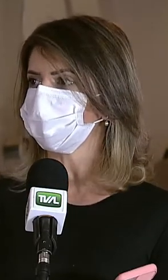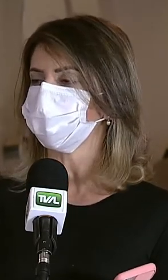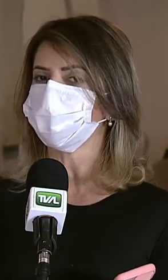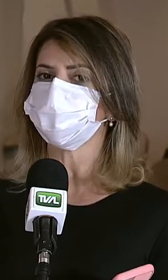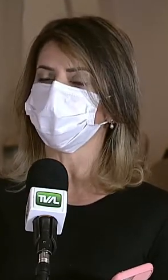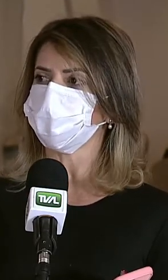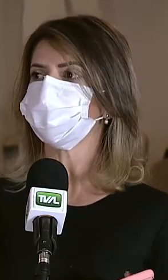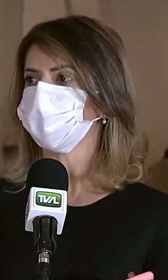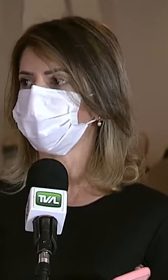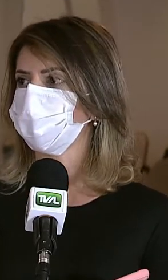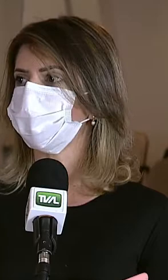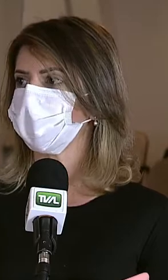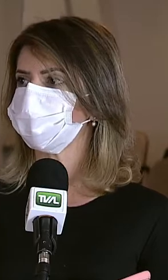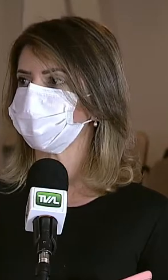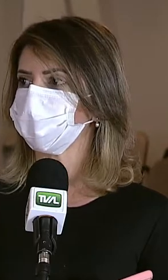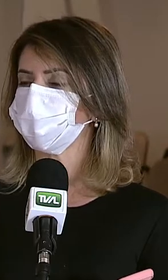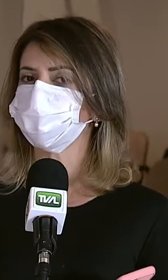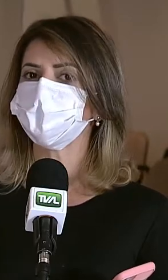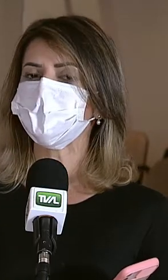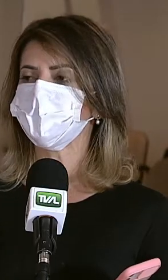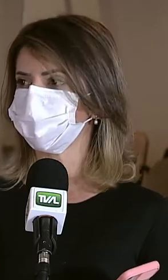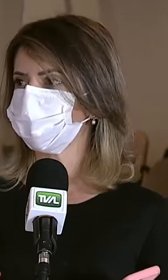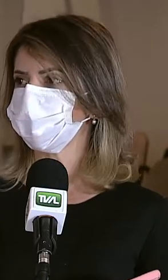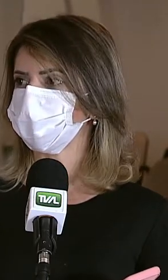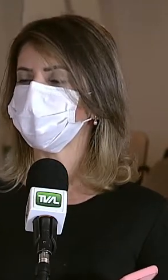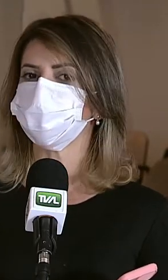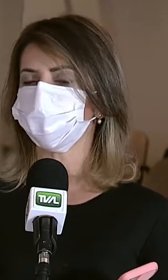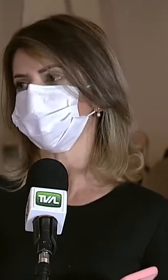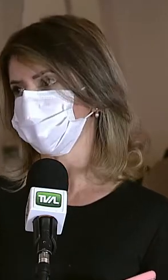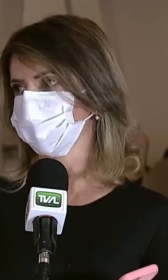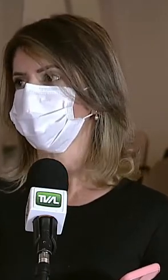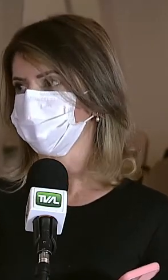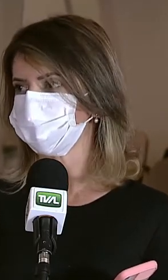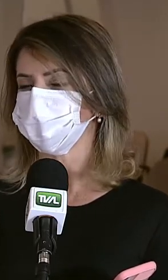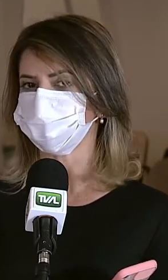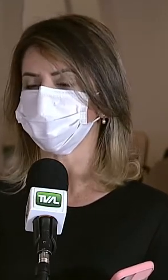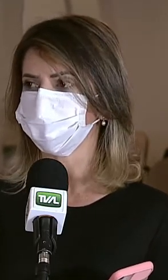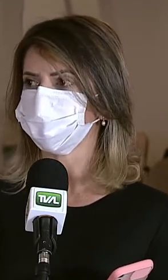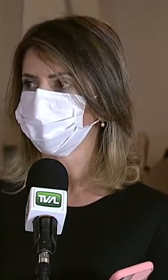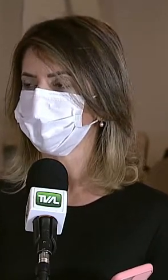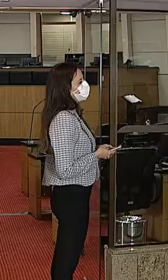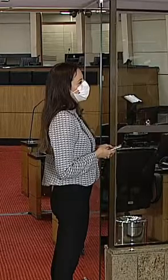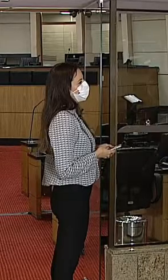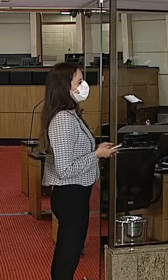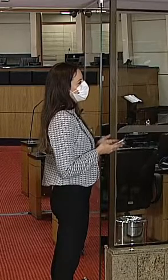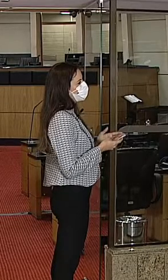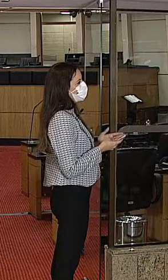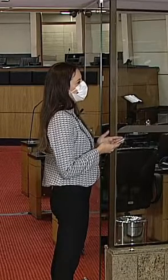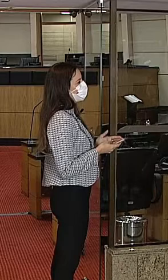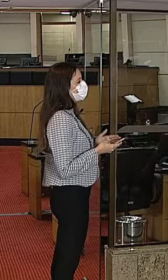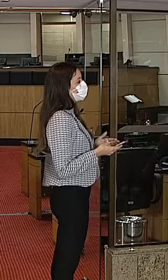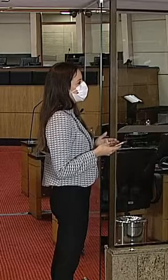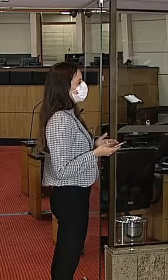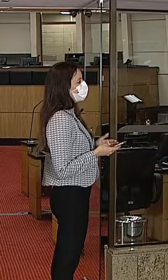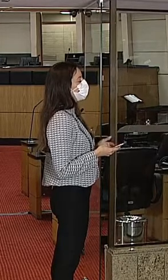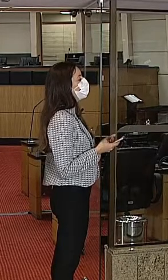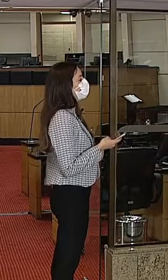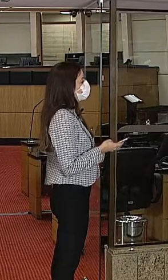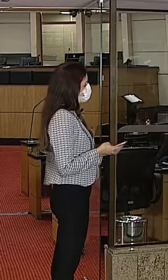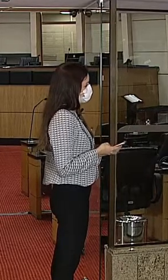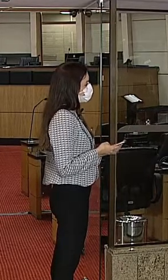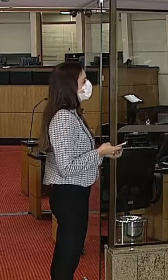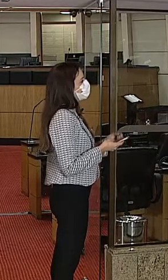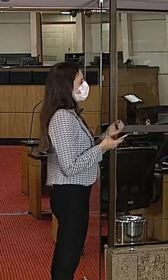longos tratamentos. Agora eles têm um pouco mais de direitos diante da lei das pessoas com deficiência. Perfeito, Paty. Os pacientes que sofrem